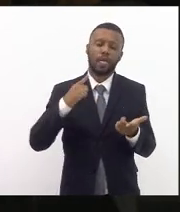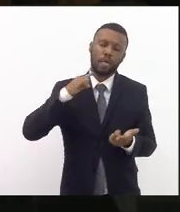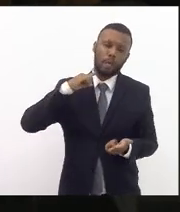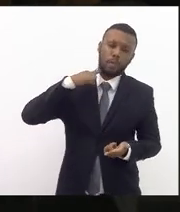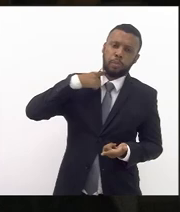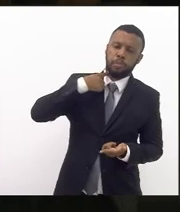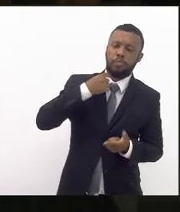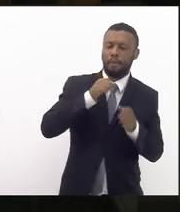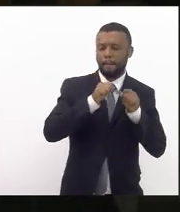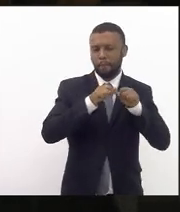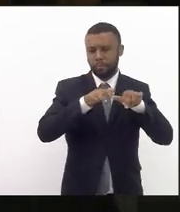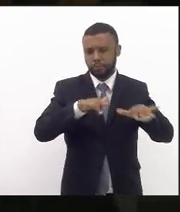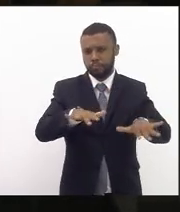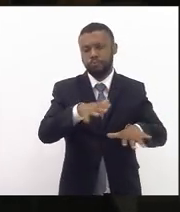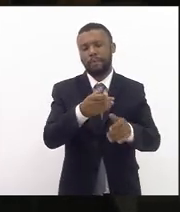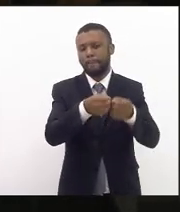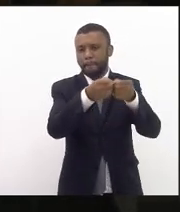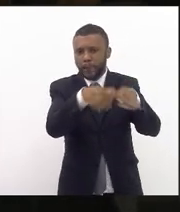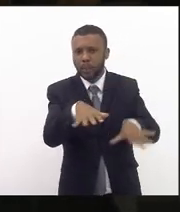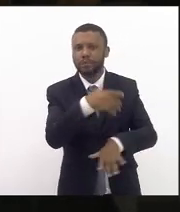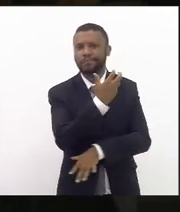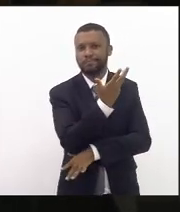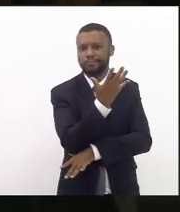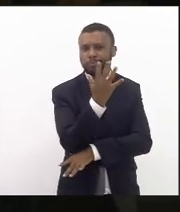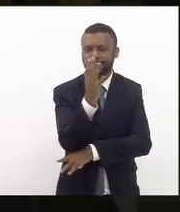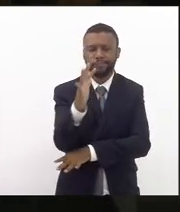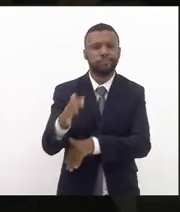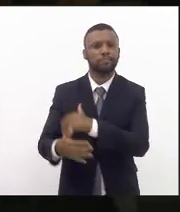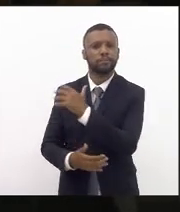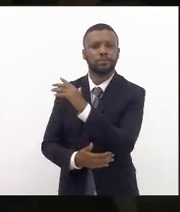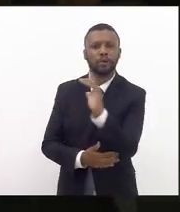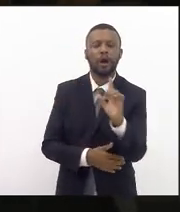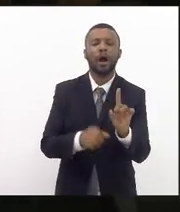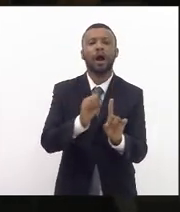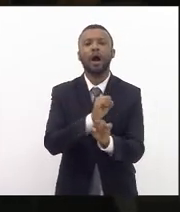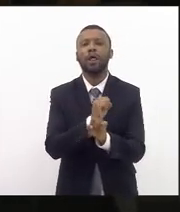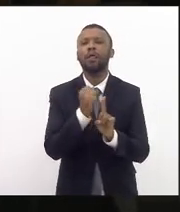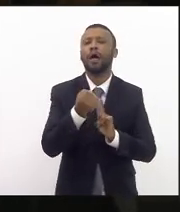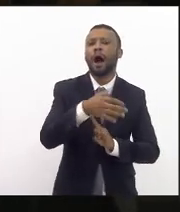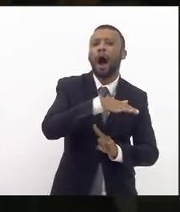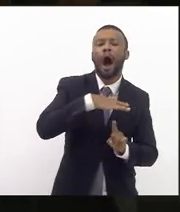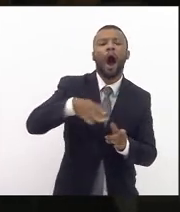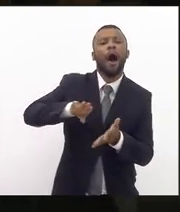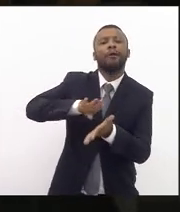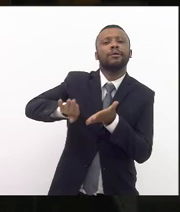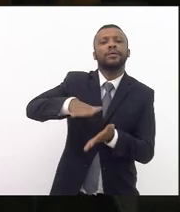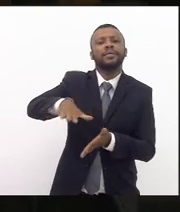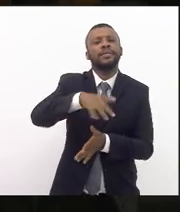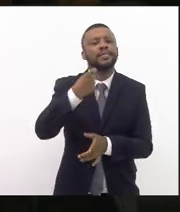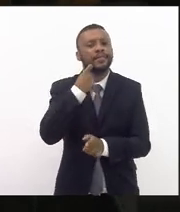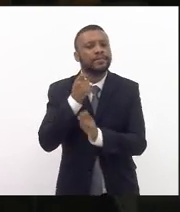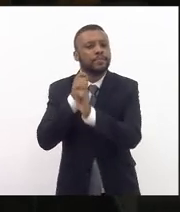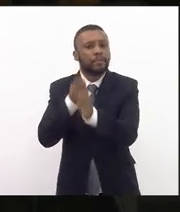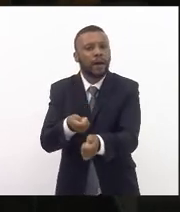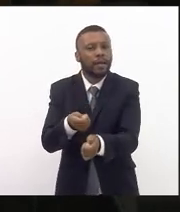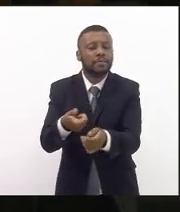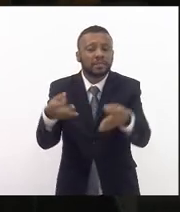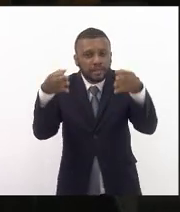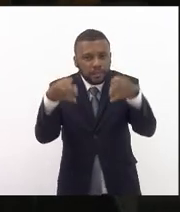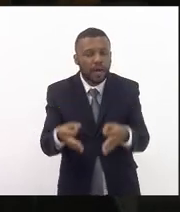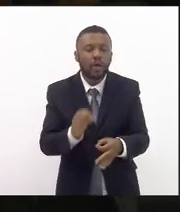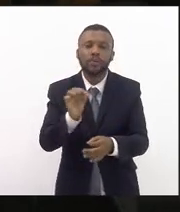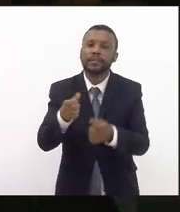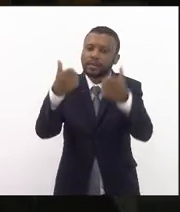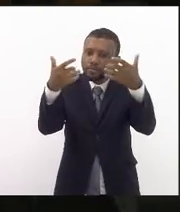ambiental, deterioração social, exclusão de áreas de pesca, exatamente o que está